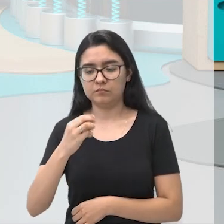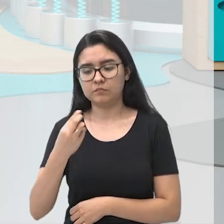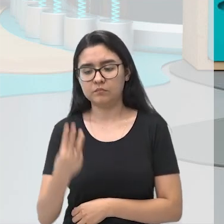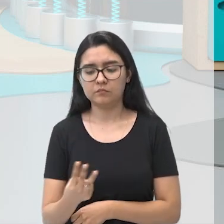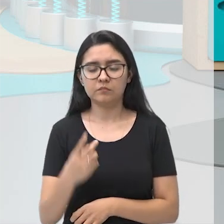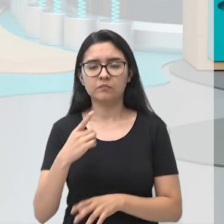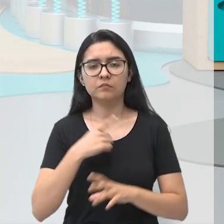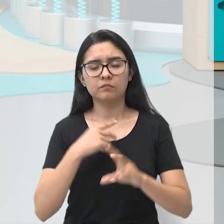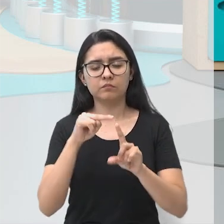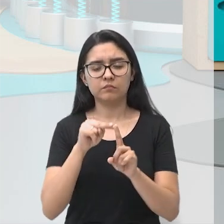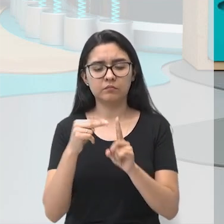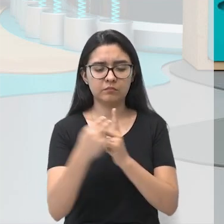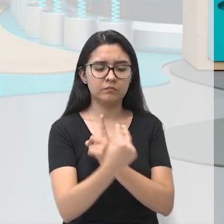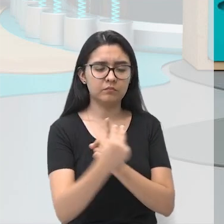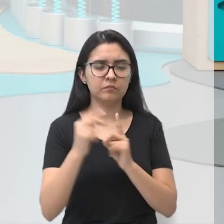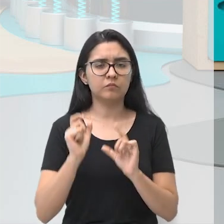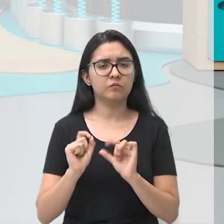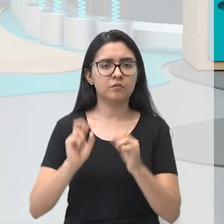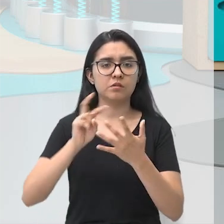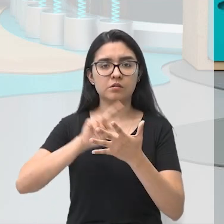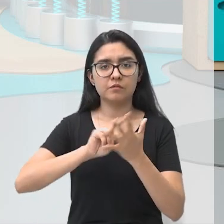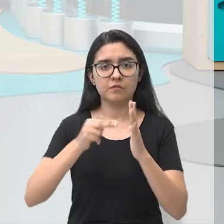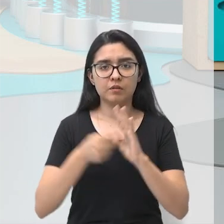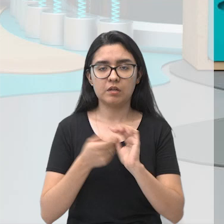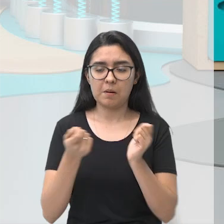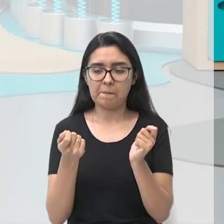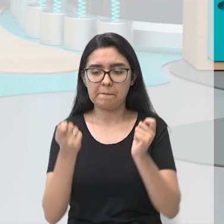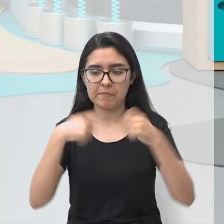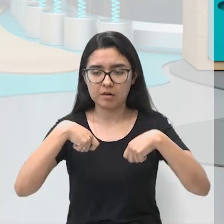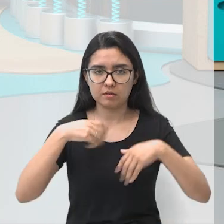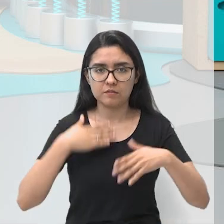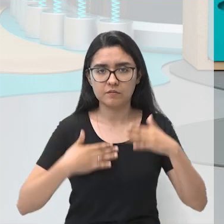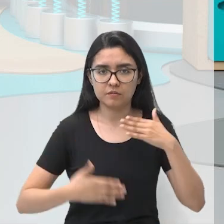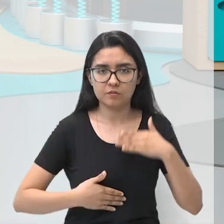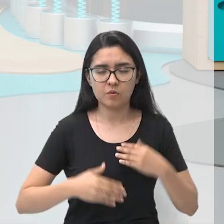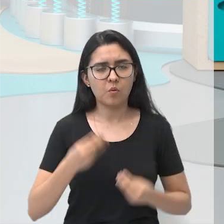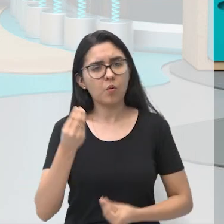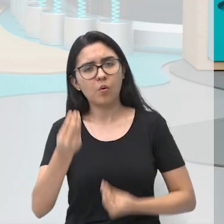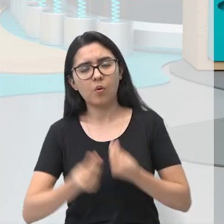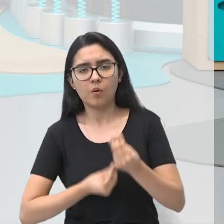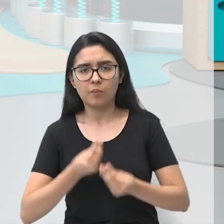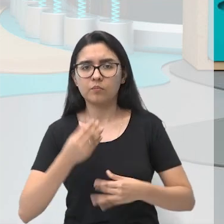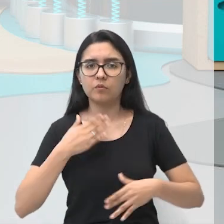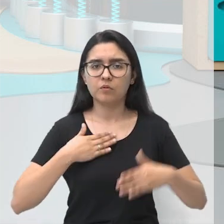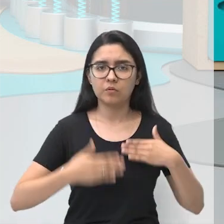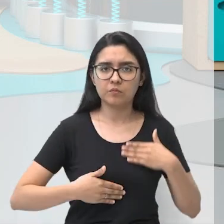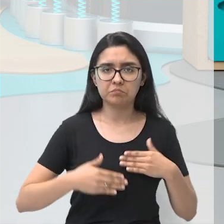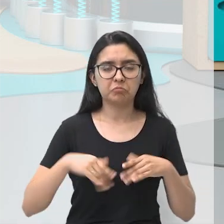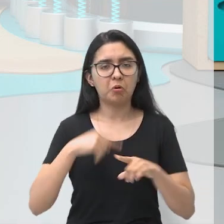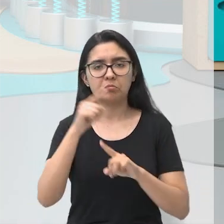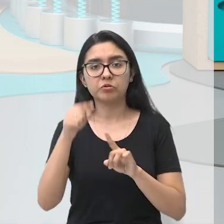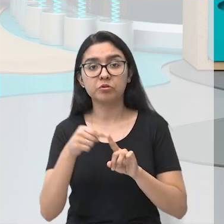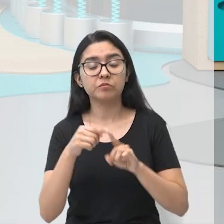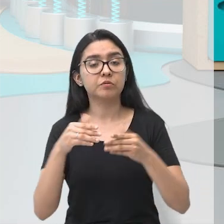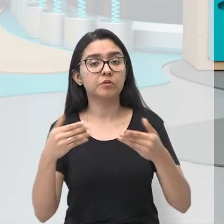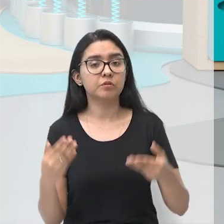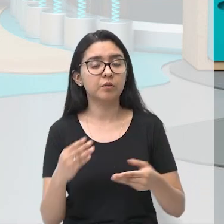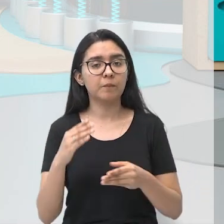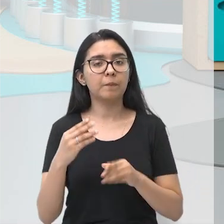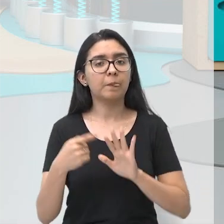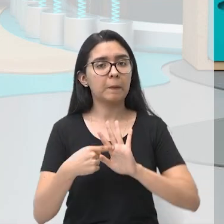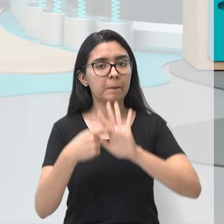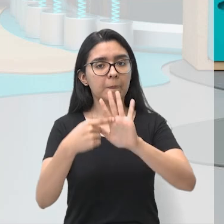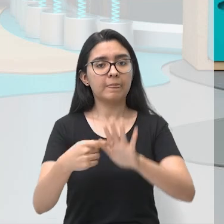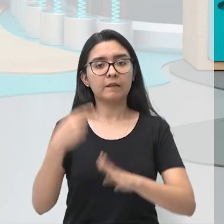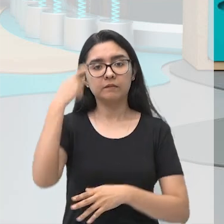perspectiva do que são as capacidades físicas, como elas agem em nosso corpo, para que elas servem, eu trouxe para a gente uma reflexão,